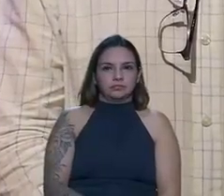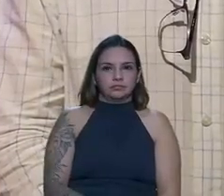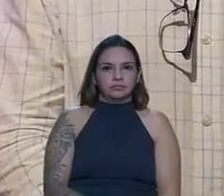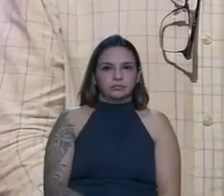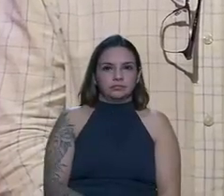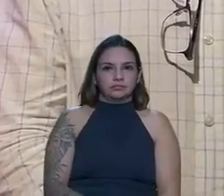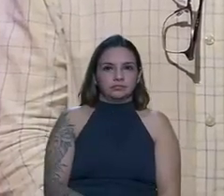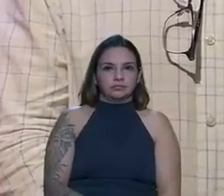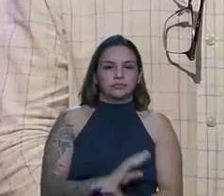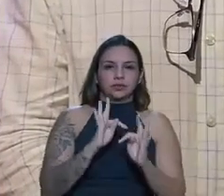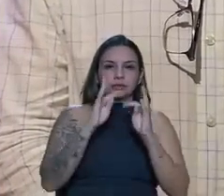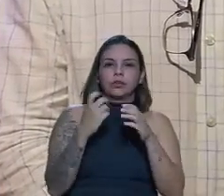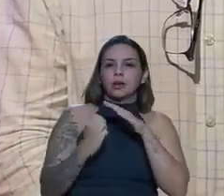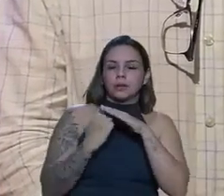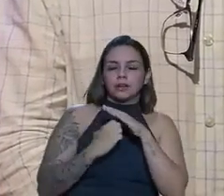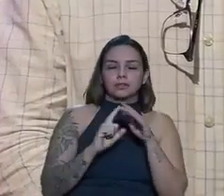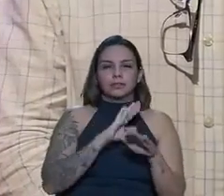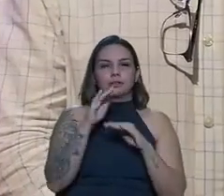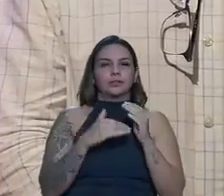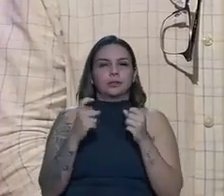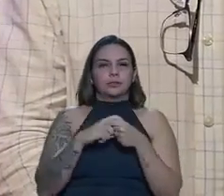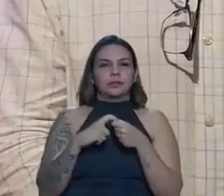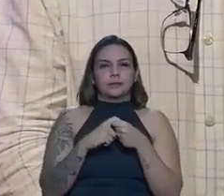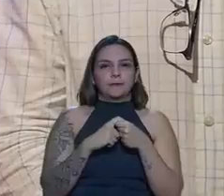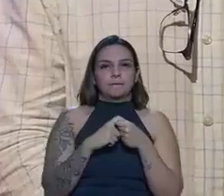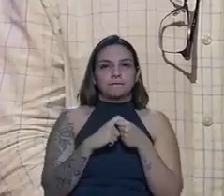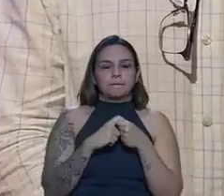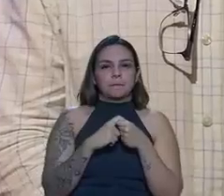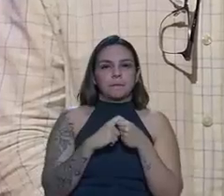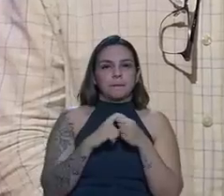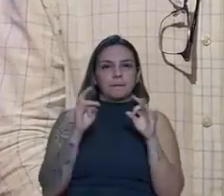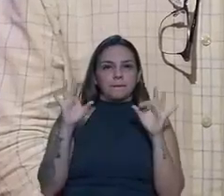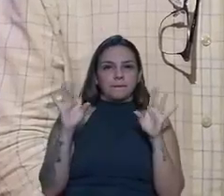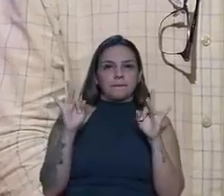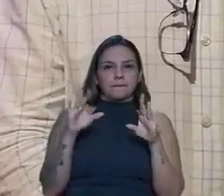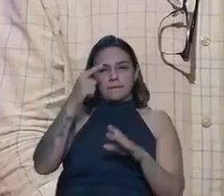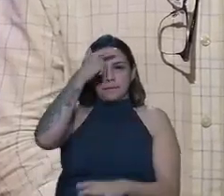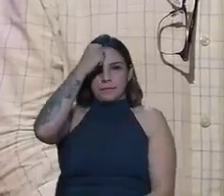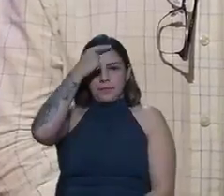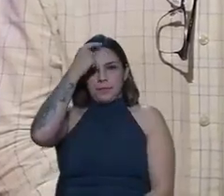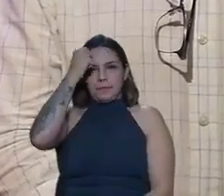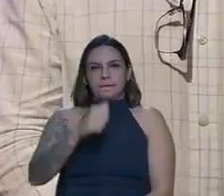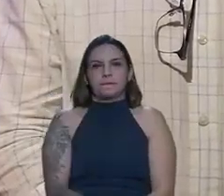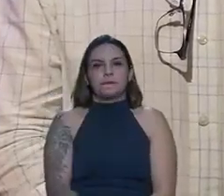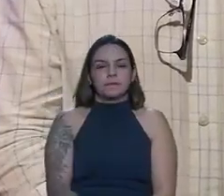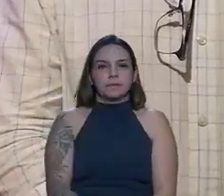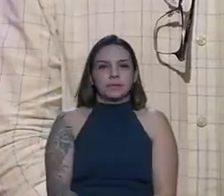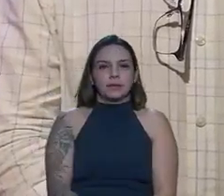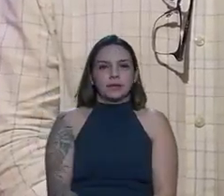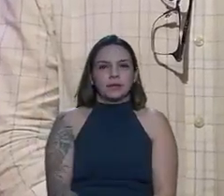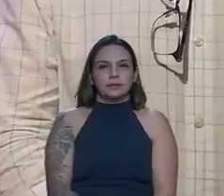inteira, todas as empresas e parceiros que estão aqui conosco, especialmente a academia,